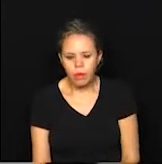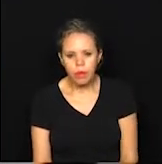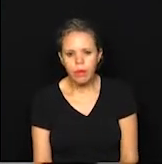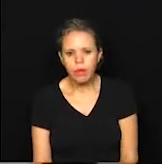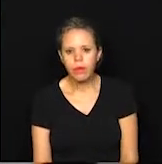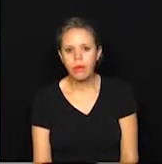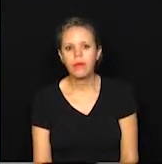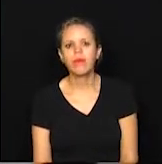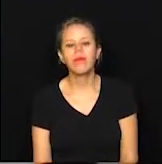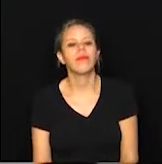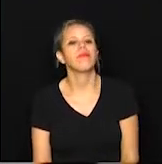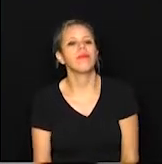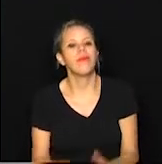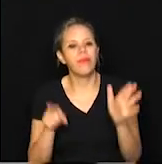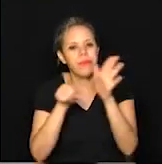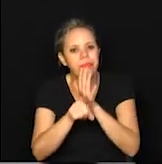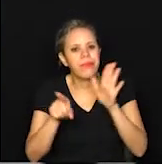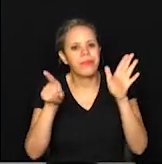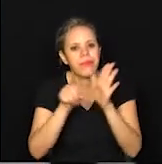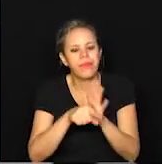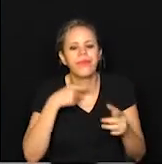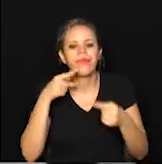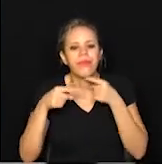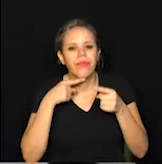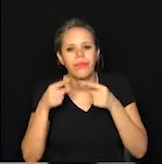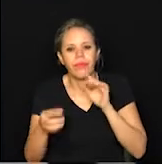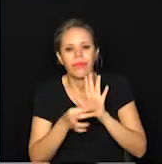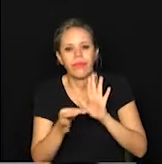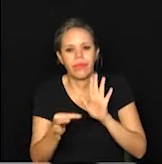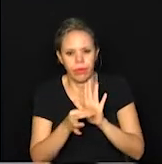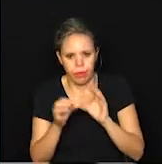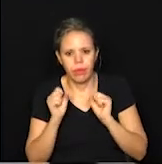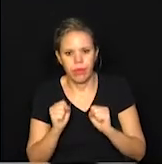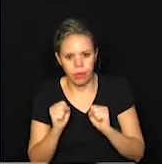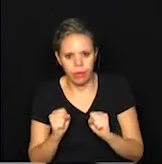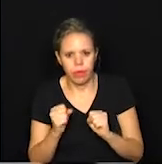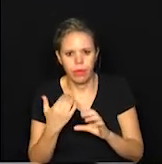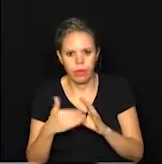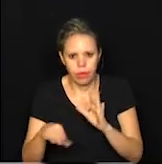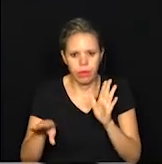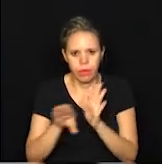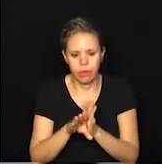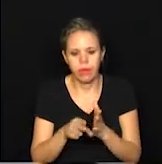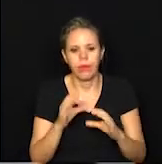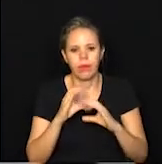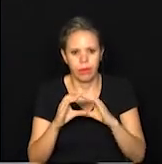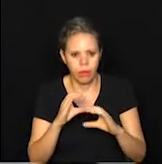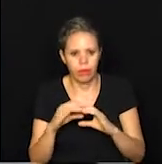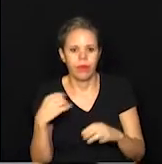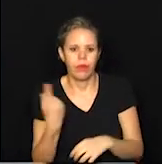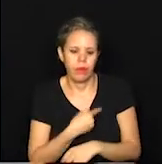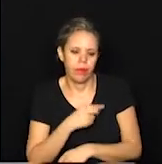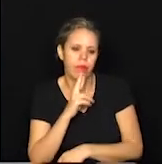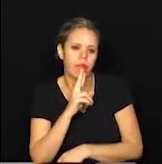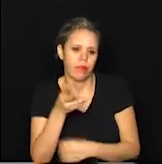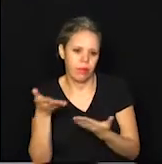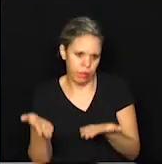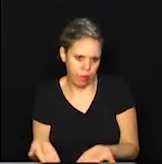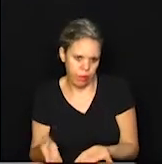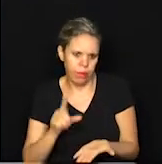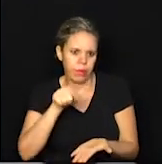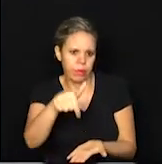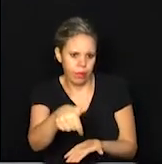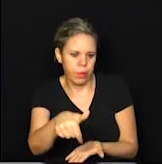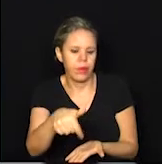comunicacal@campinas.sp.leg.br. Então, as perguntas, os questionamentos, as opiniões que chegarem por esses meios de comunicação, nós vamos fazer aqui depois